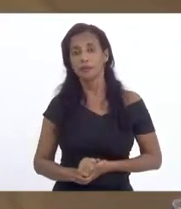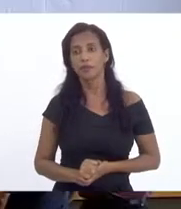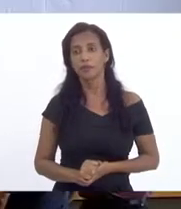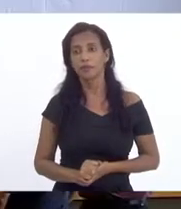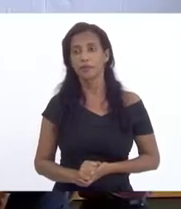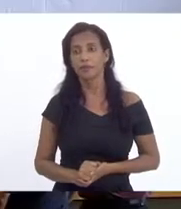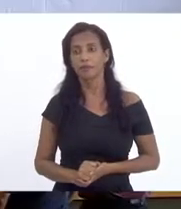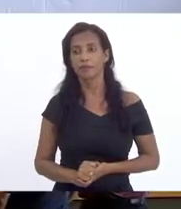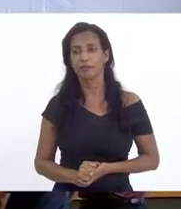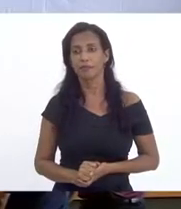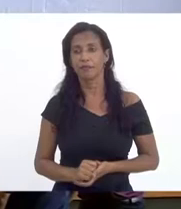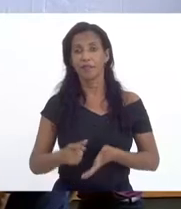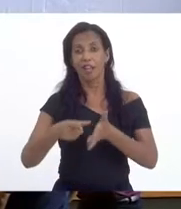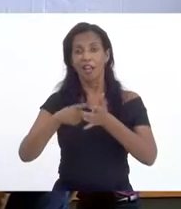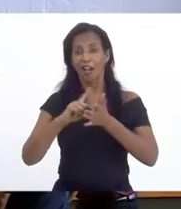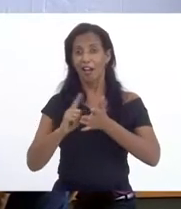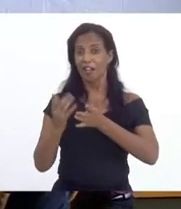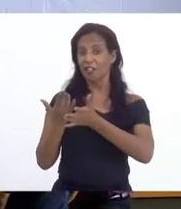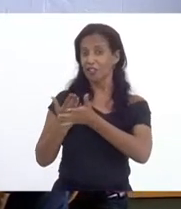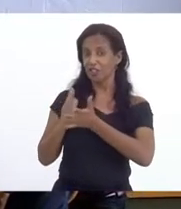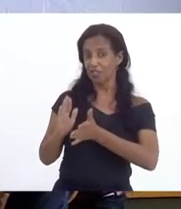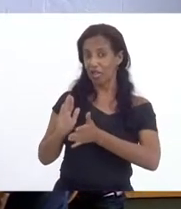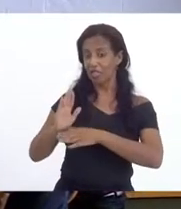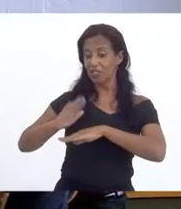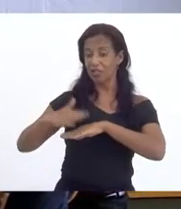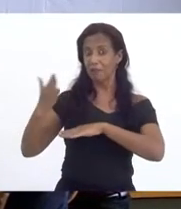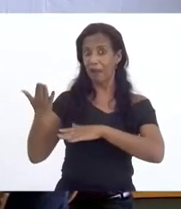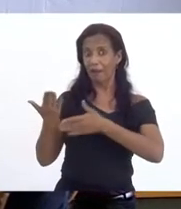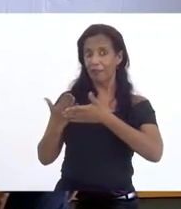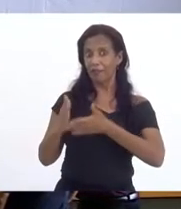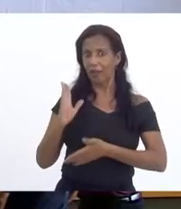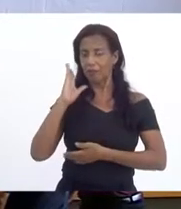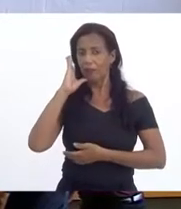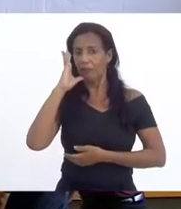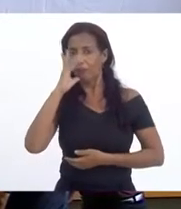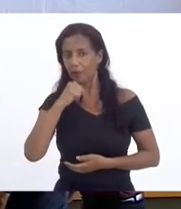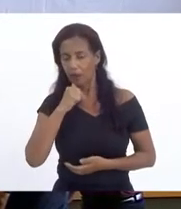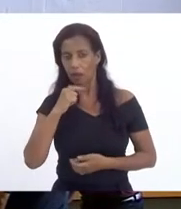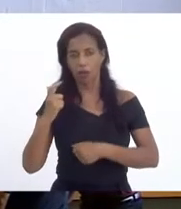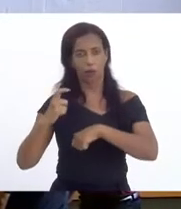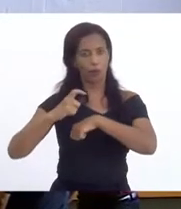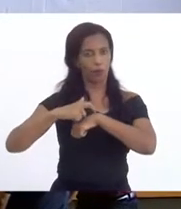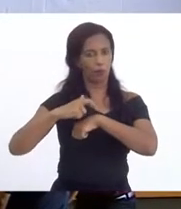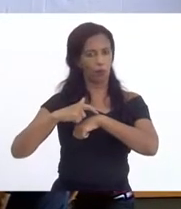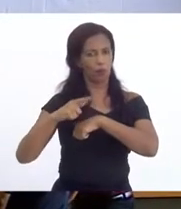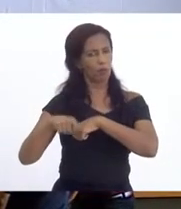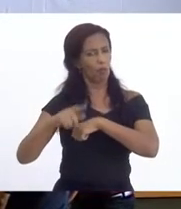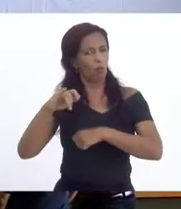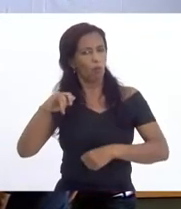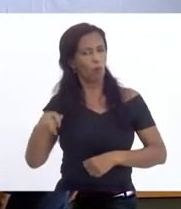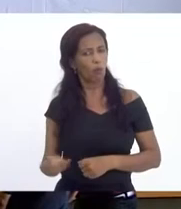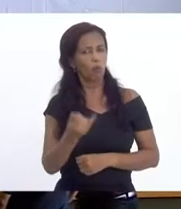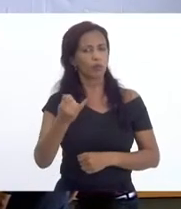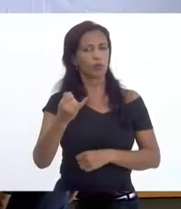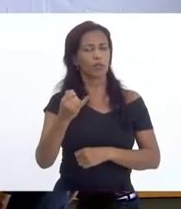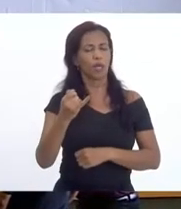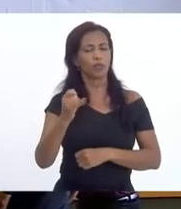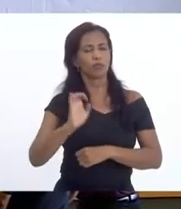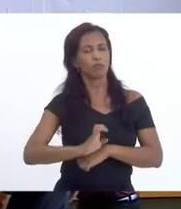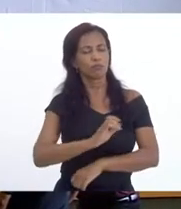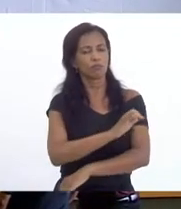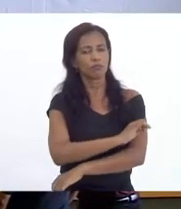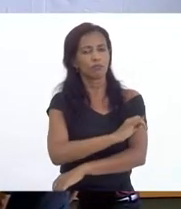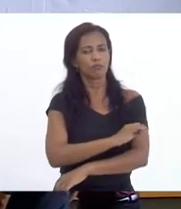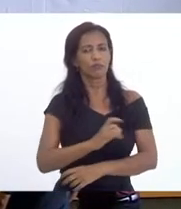brinco, antes tarde que mais tarde. O momento, eu acho que é uma janela de oportunidade, o Estado do Rio de Janeiro